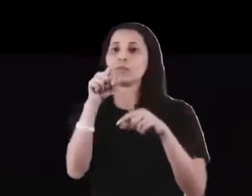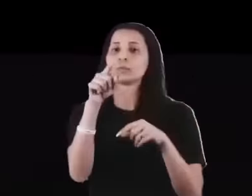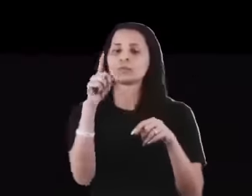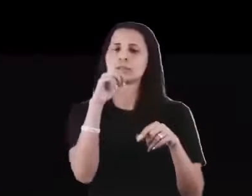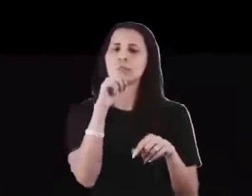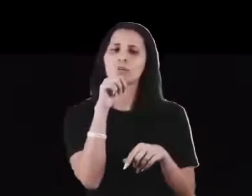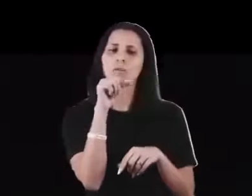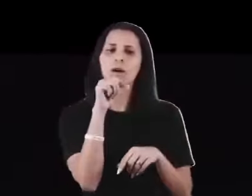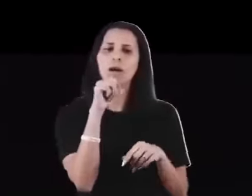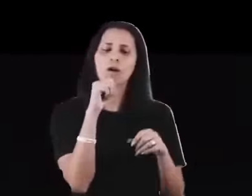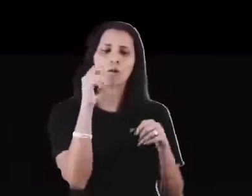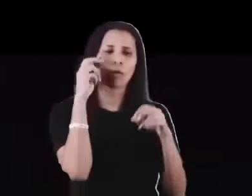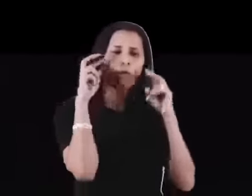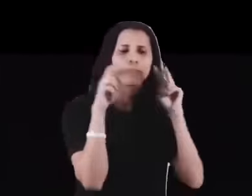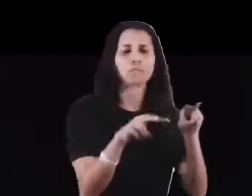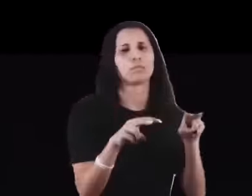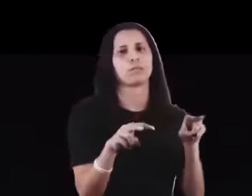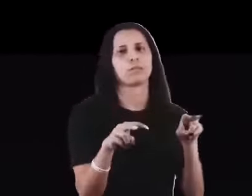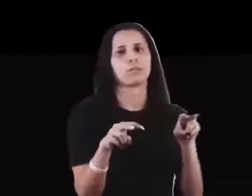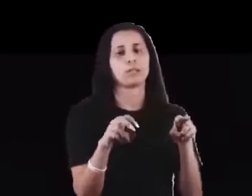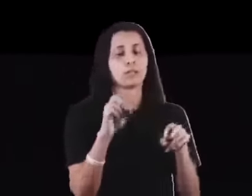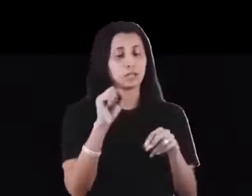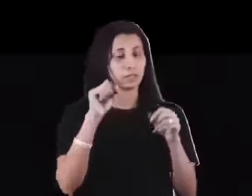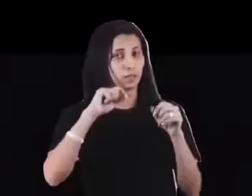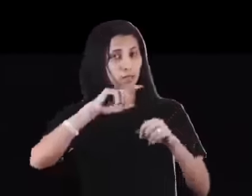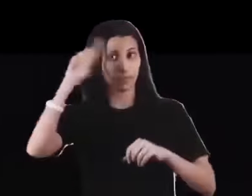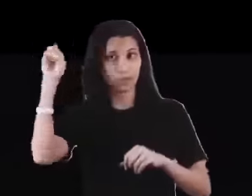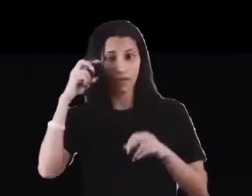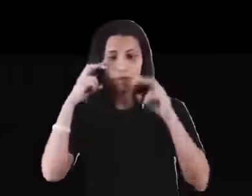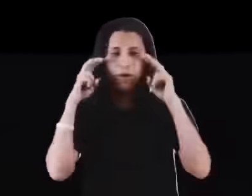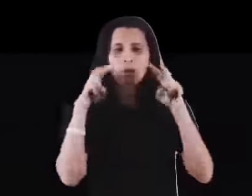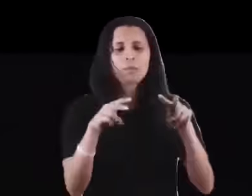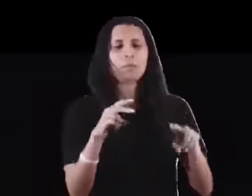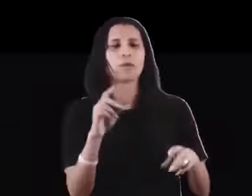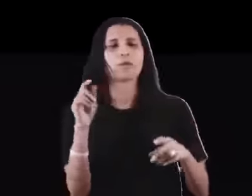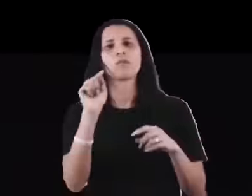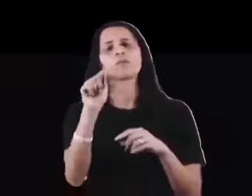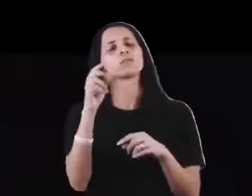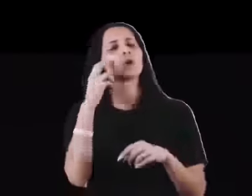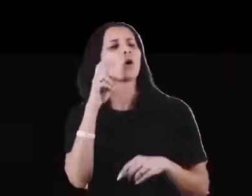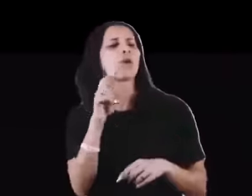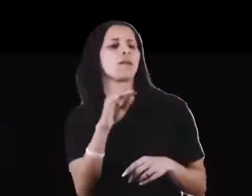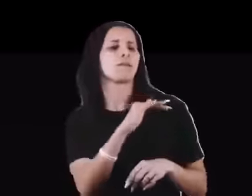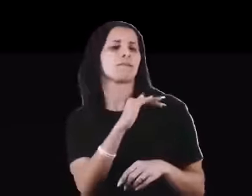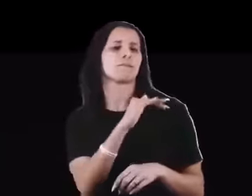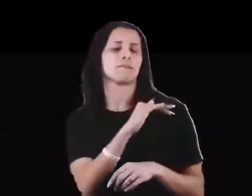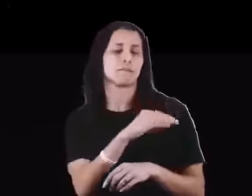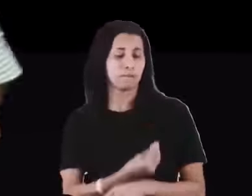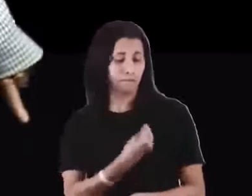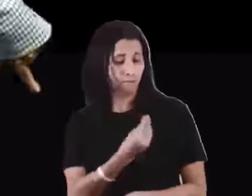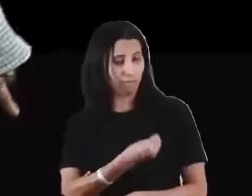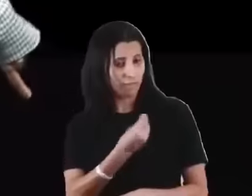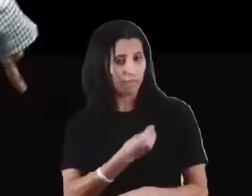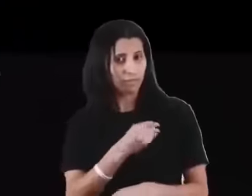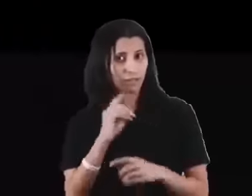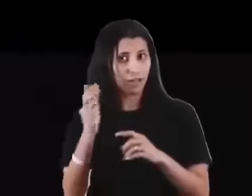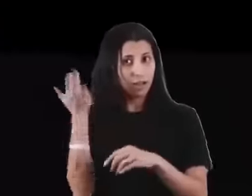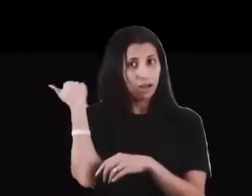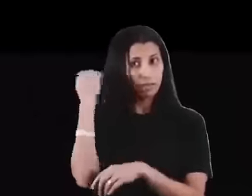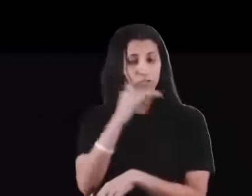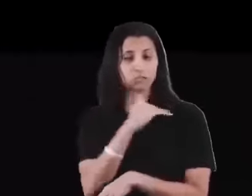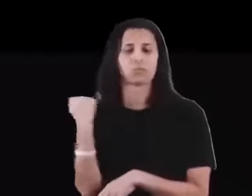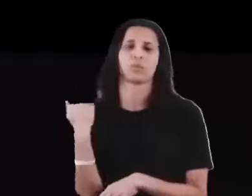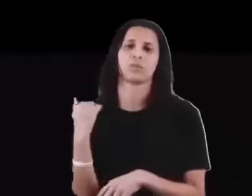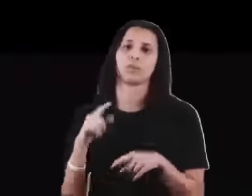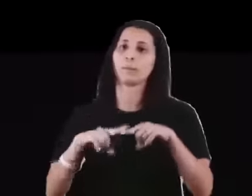abrir seus olhos para você enxergar vida onde você só entregar na morte Deus vai abrir seus olhos para você enxergar um som de vocês para ver a frustração Deus vai abrir